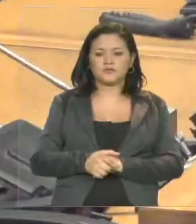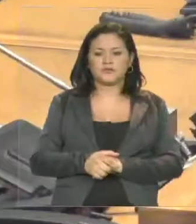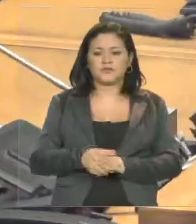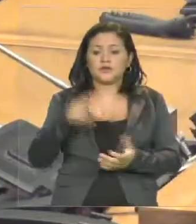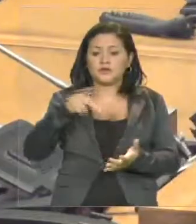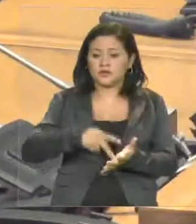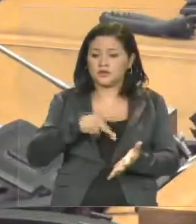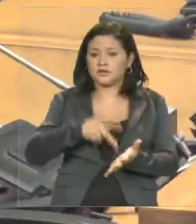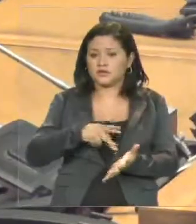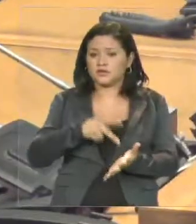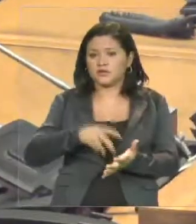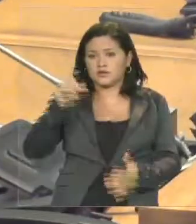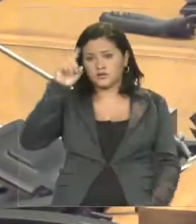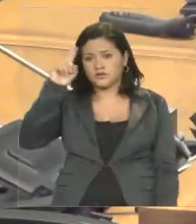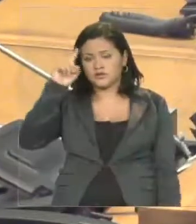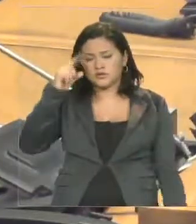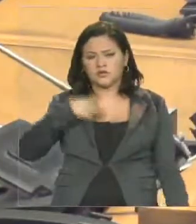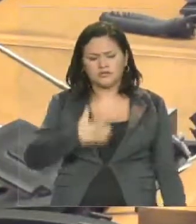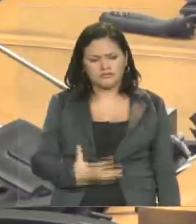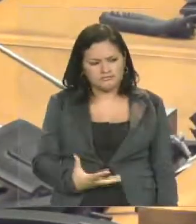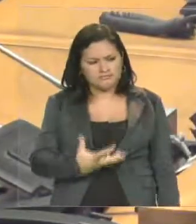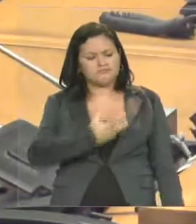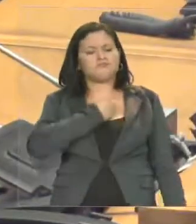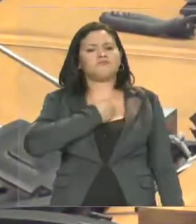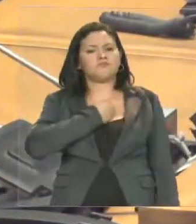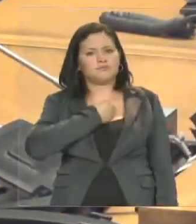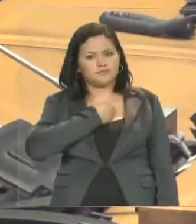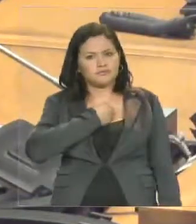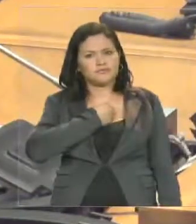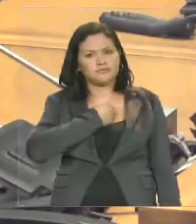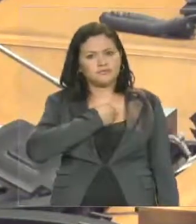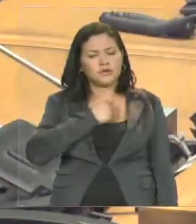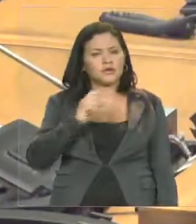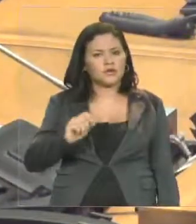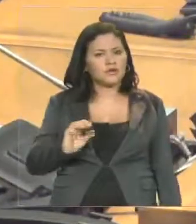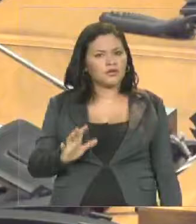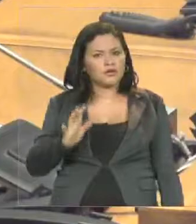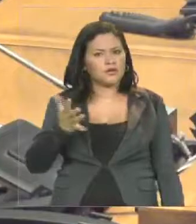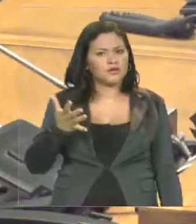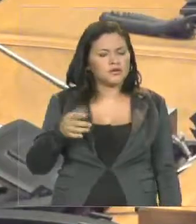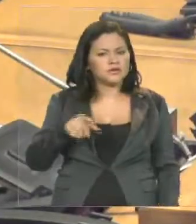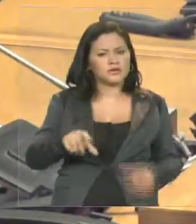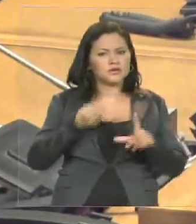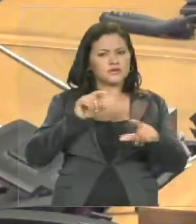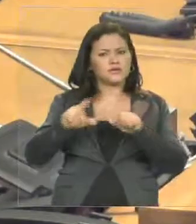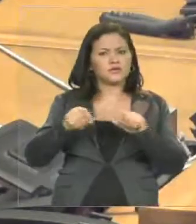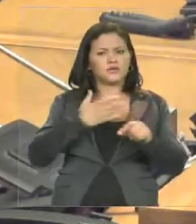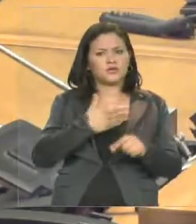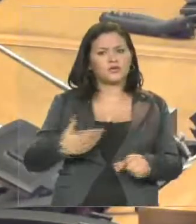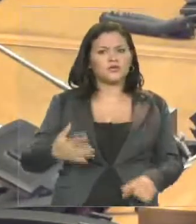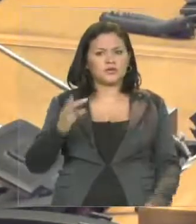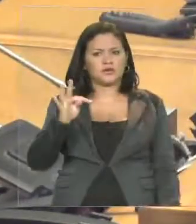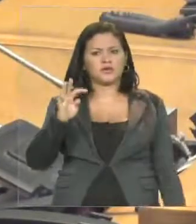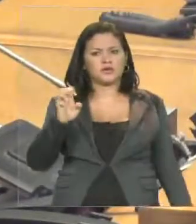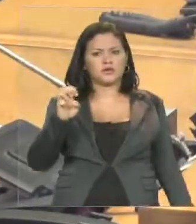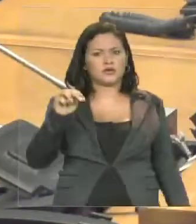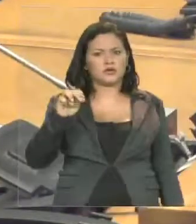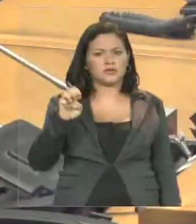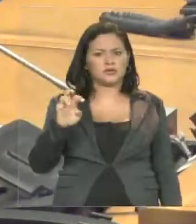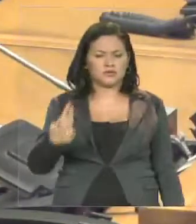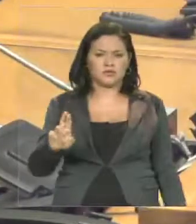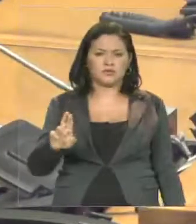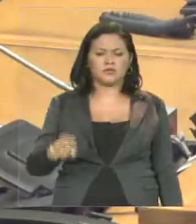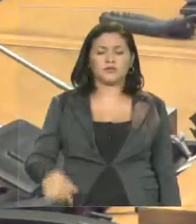dia, eu ainda consigo me surpreender com essas decisões do governo Temer. Quando